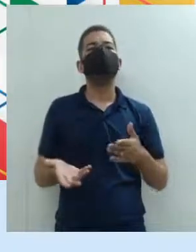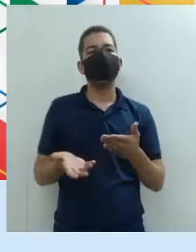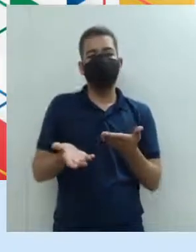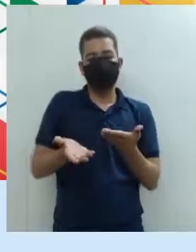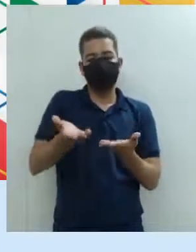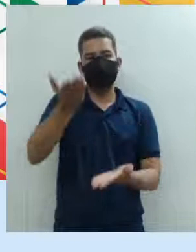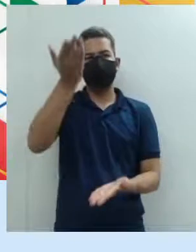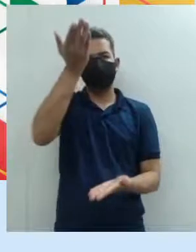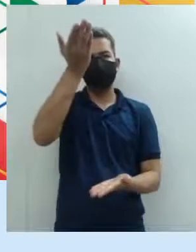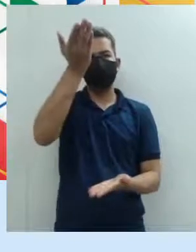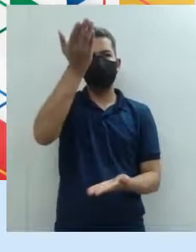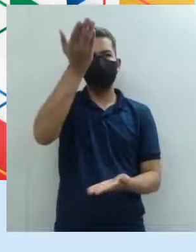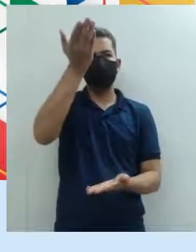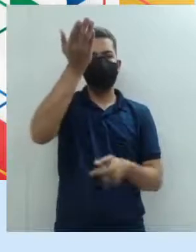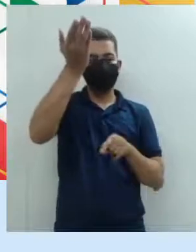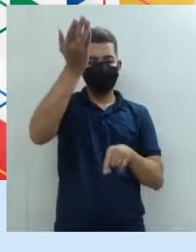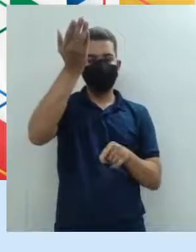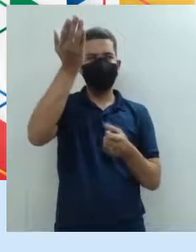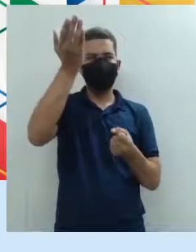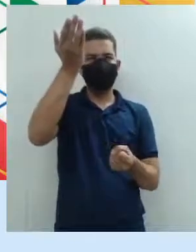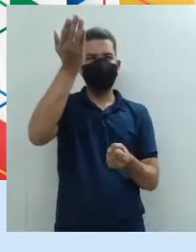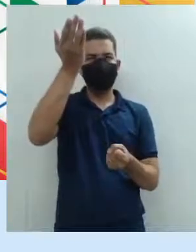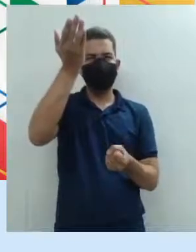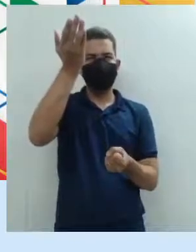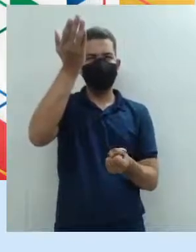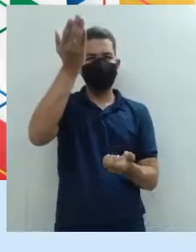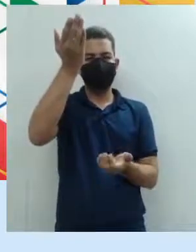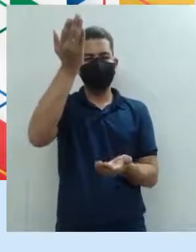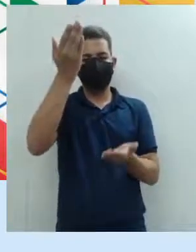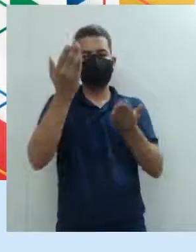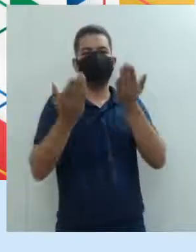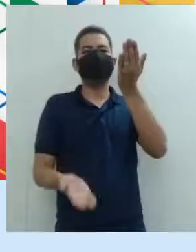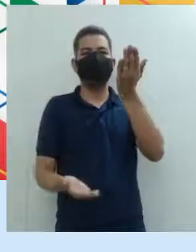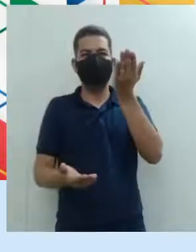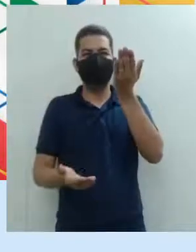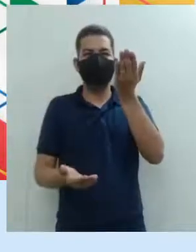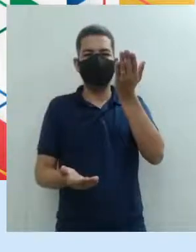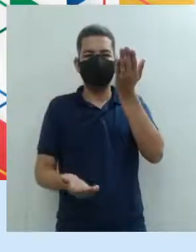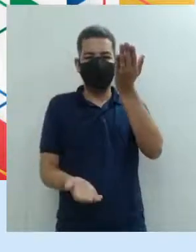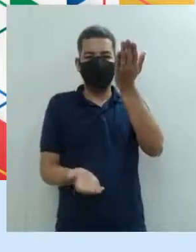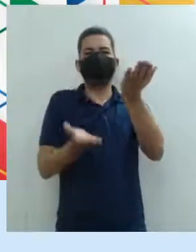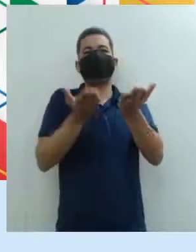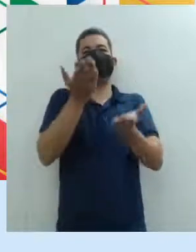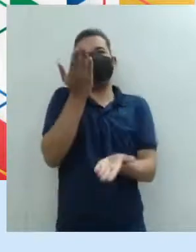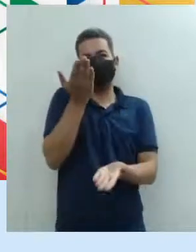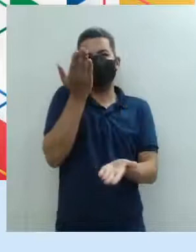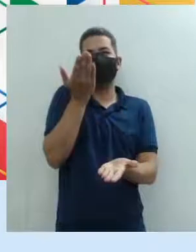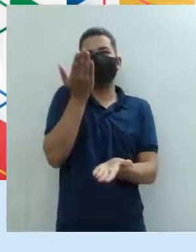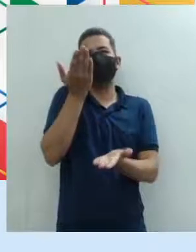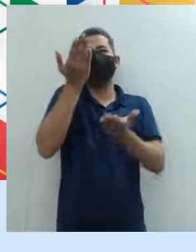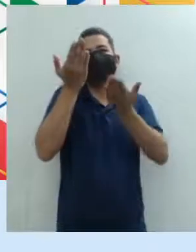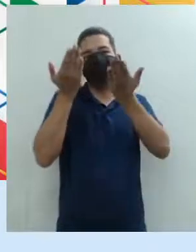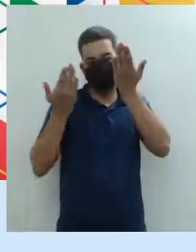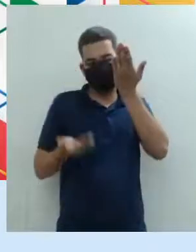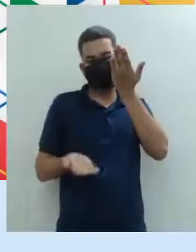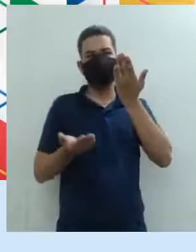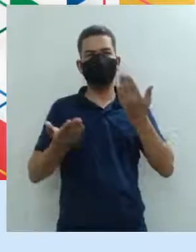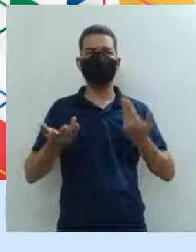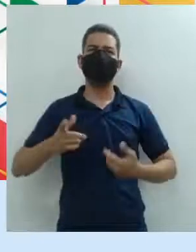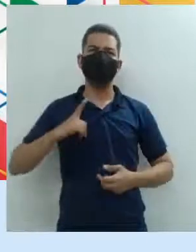que ela vai resfriar, a que estava embaixo vai aquecer e elas vão trocar de posição de novo. E assim acontece a convecção